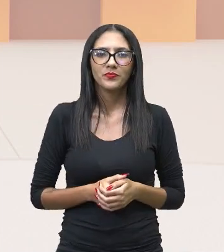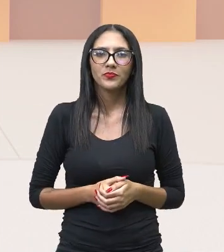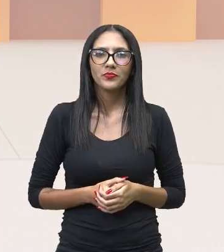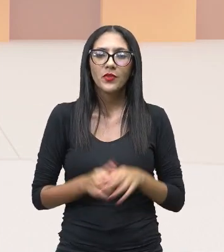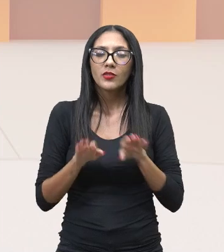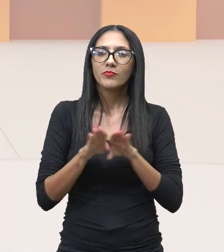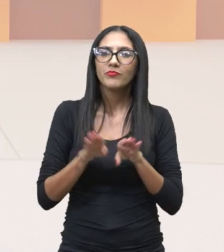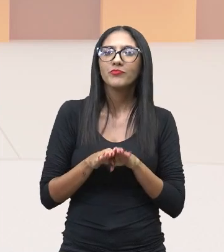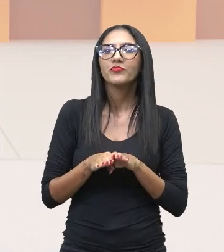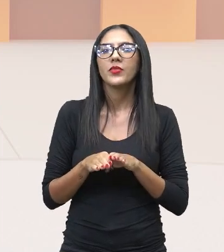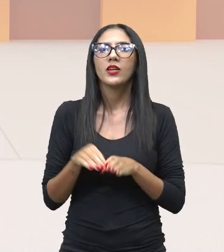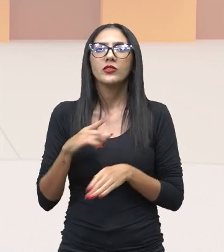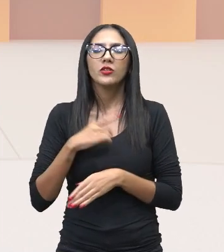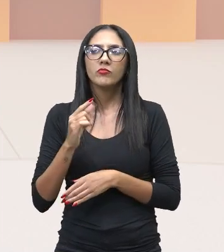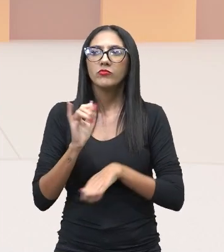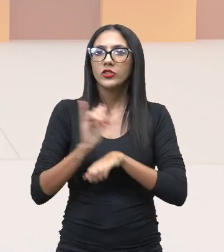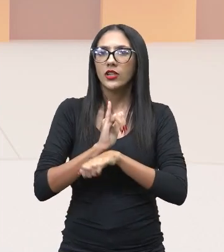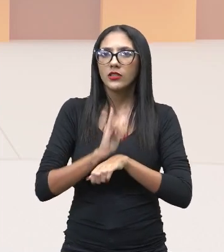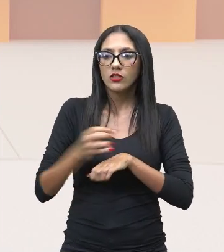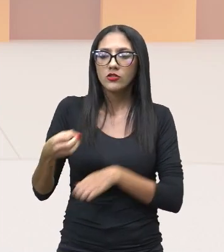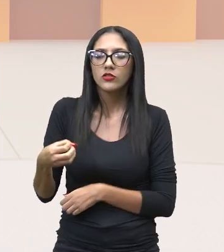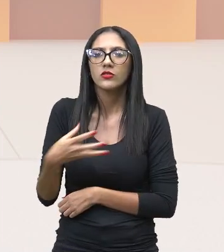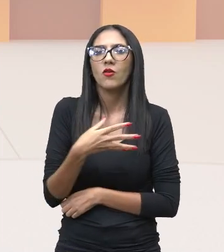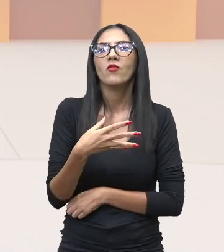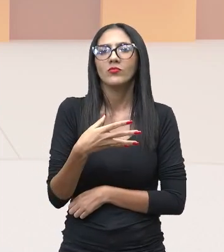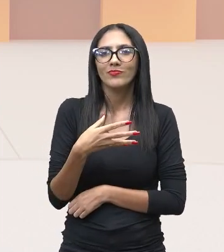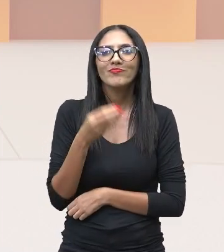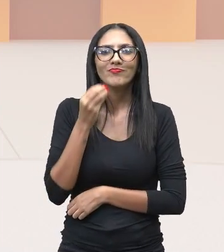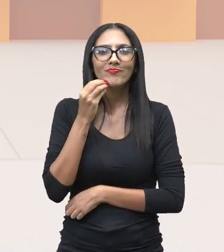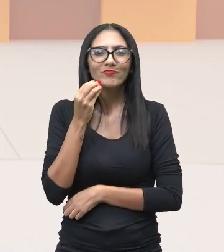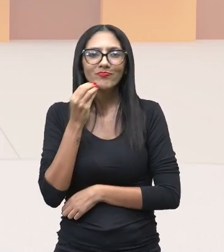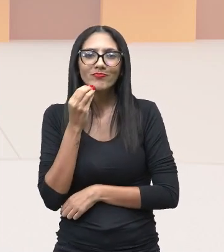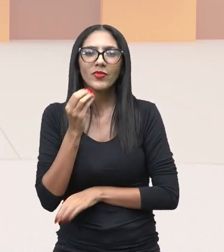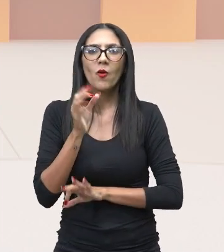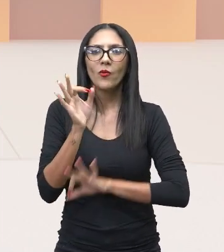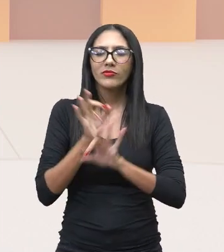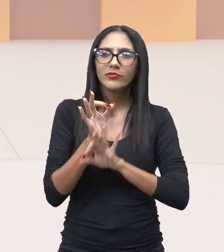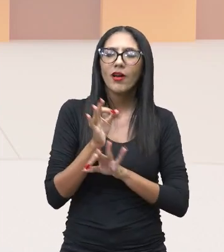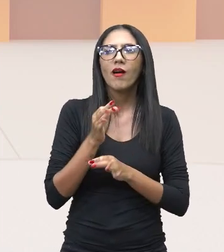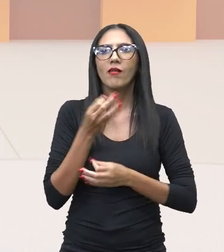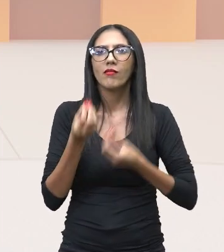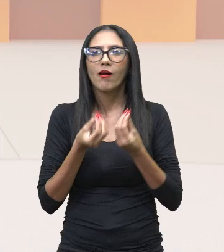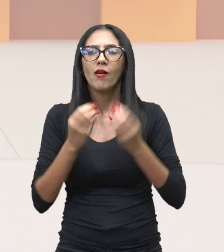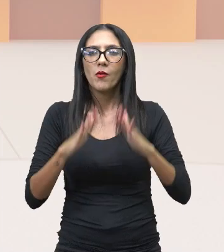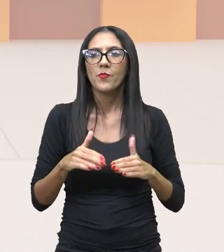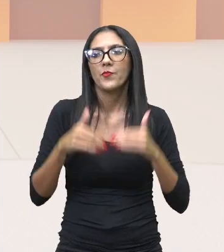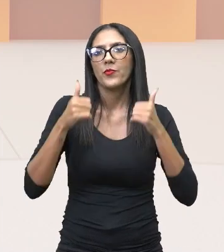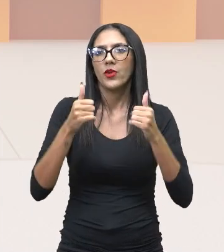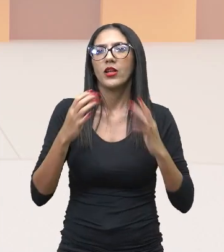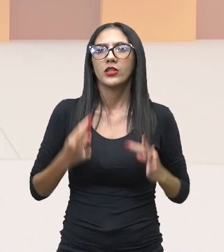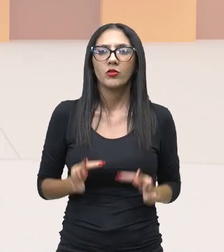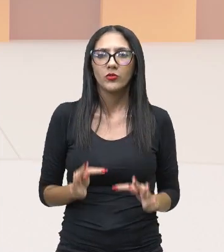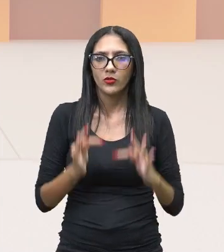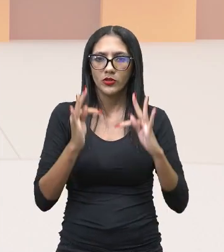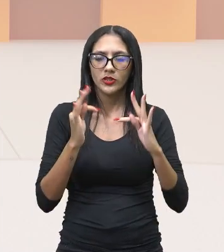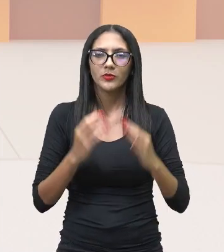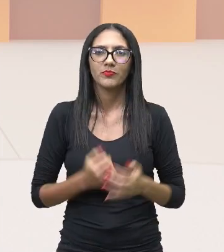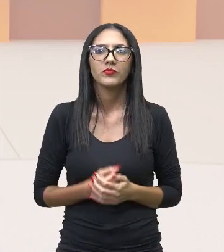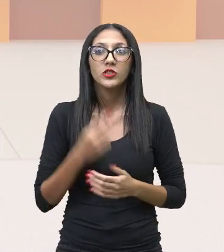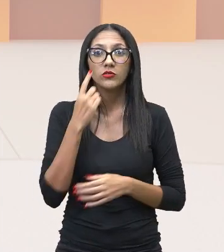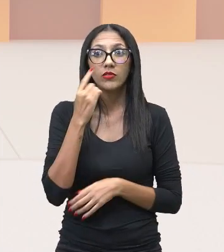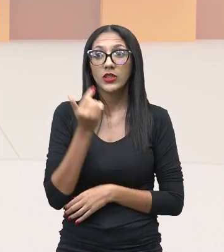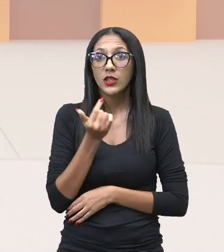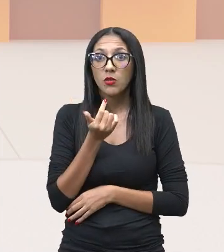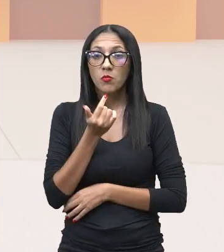é? A gente tem ali justamente para tentar garantir uma melhoria na produção de tecnologia, a gente vai falar de Zona Franca daqui a